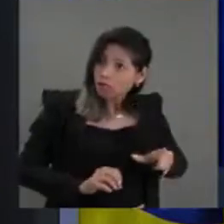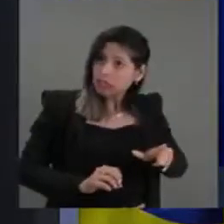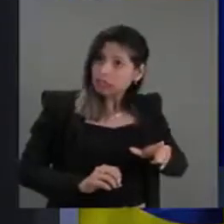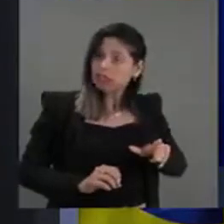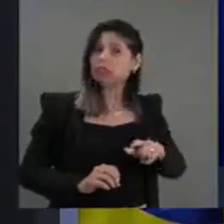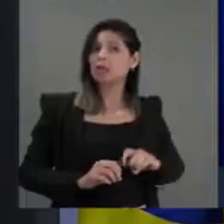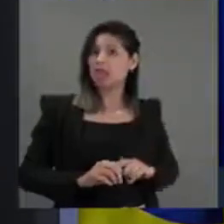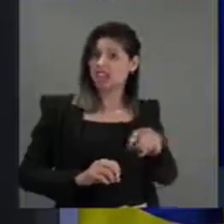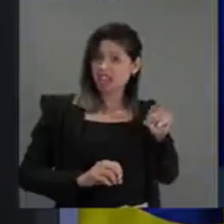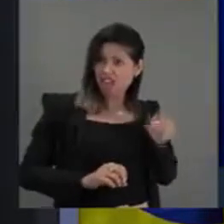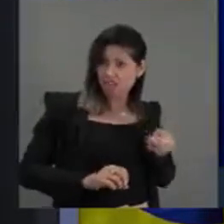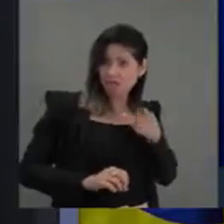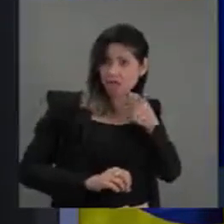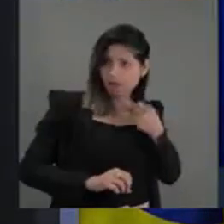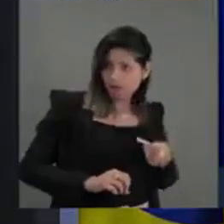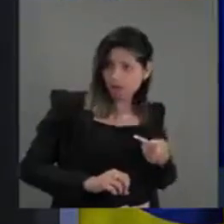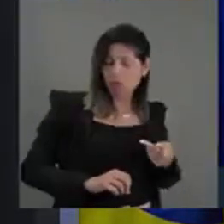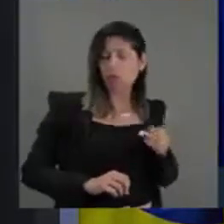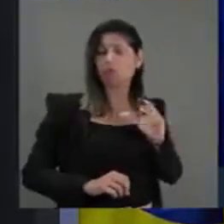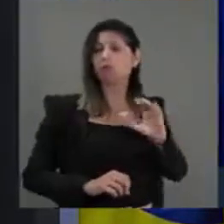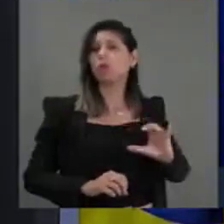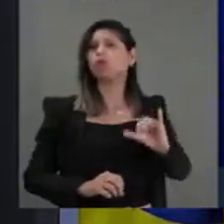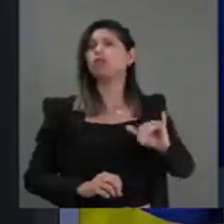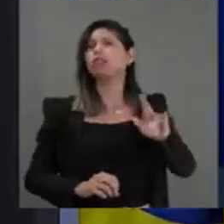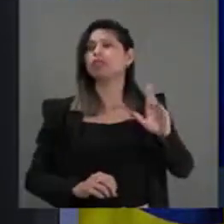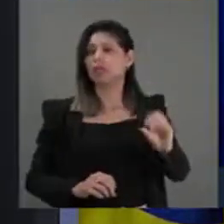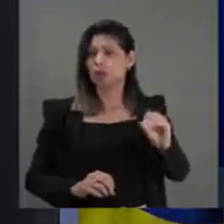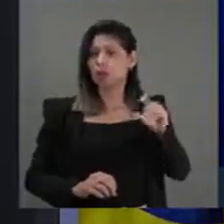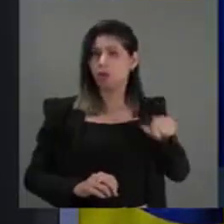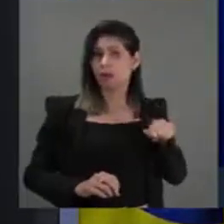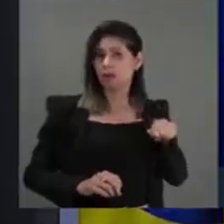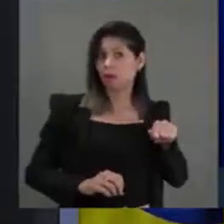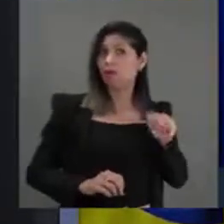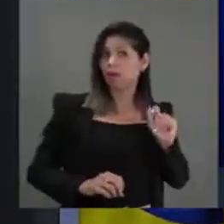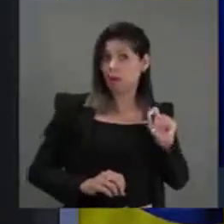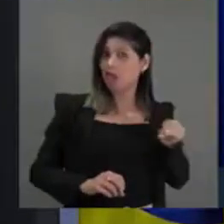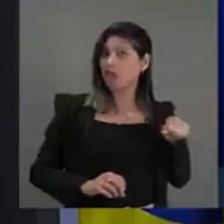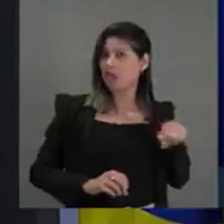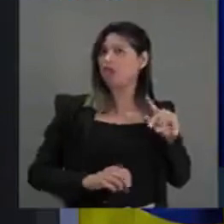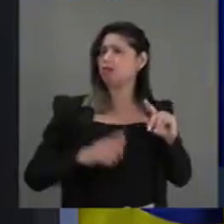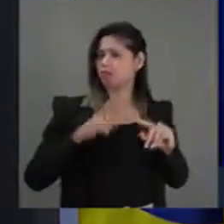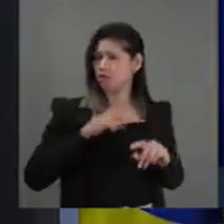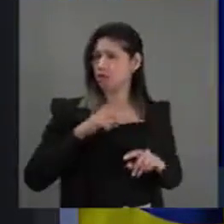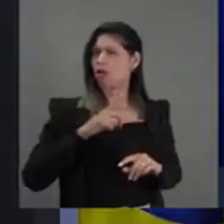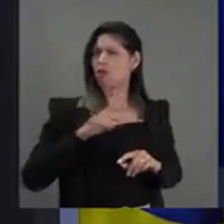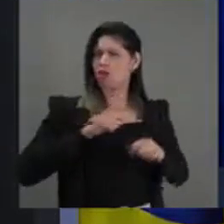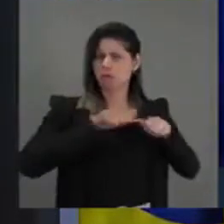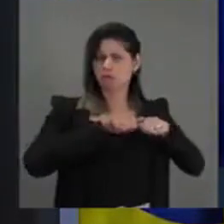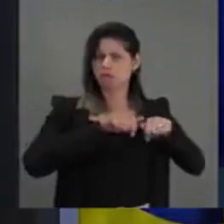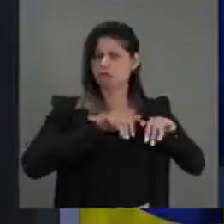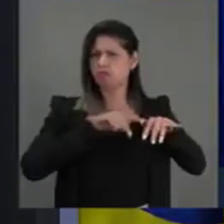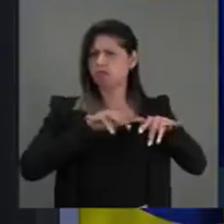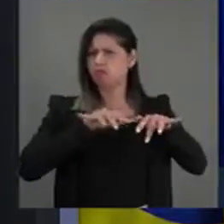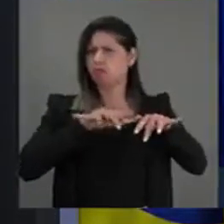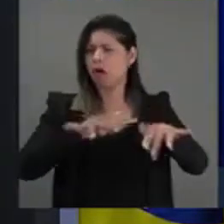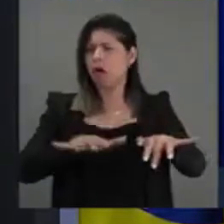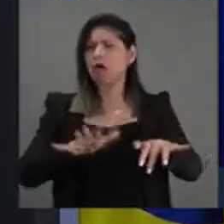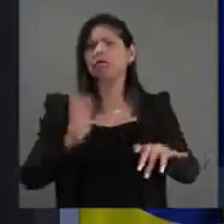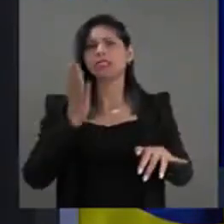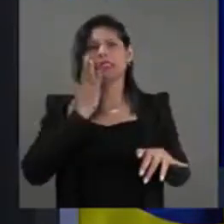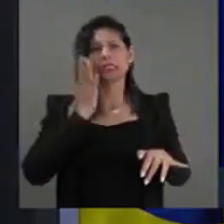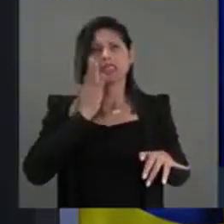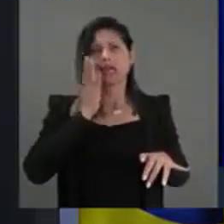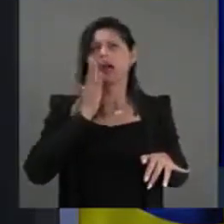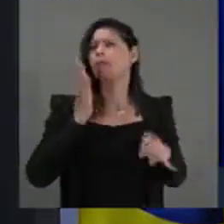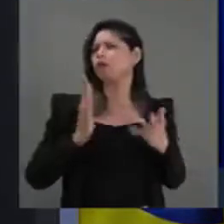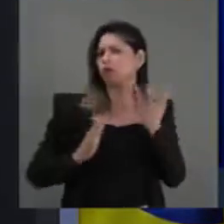Ciro Gomes, que é um dos conterrâneos que tem maior repercussão no país. Eu tenho, obviamente, é